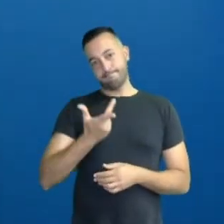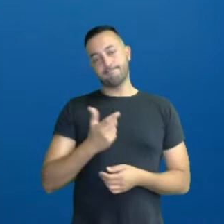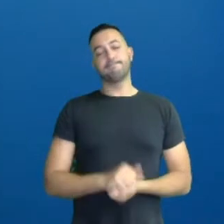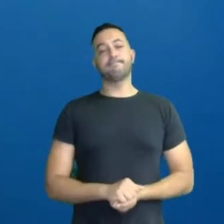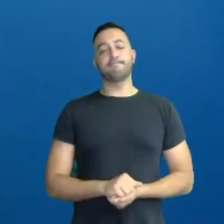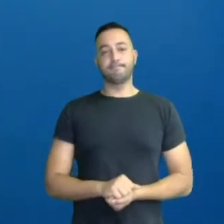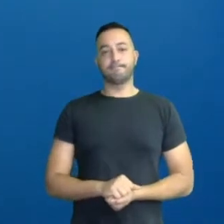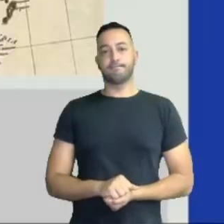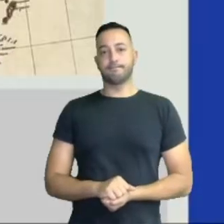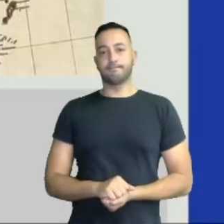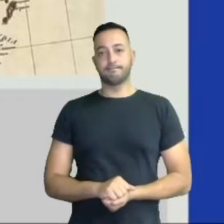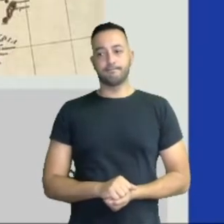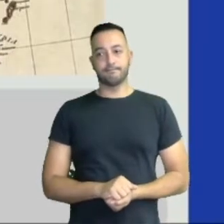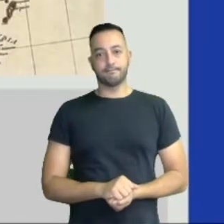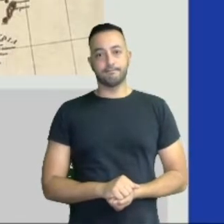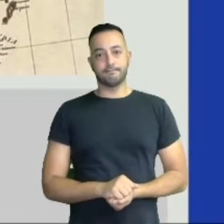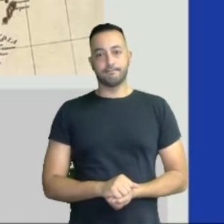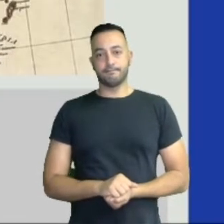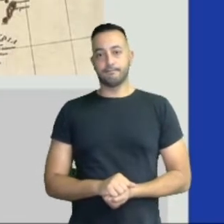as demais.